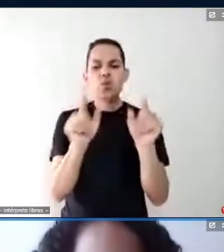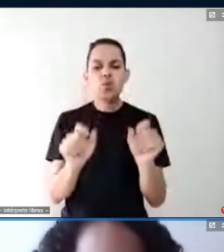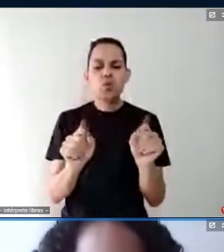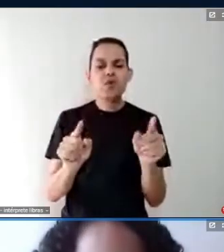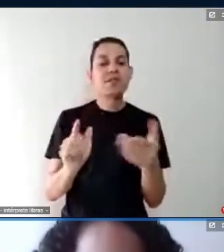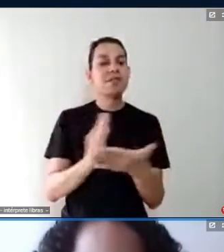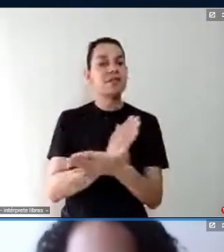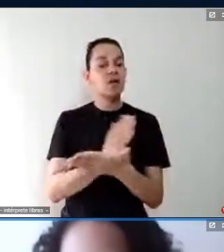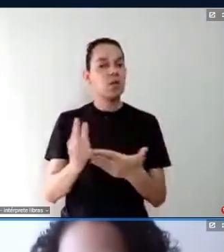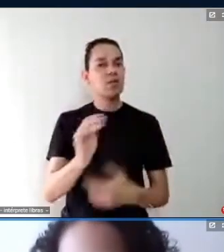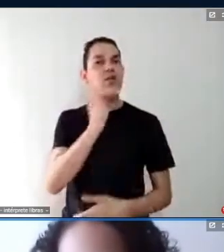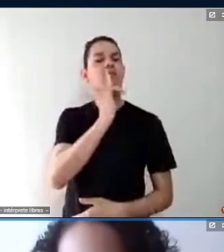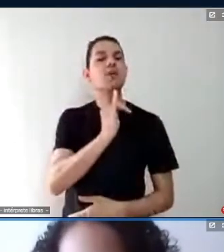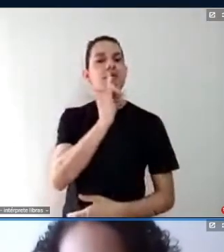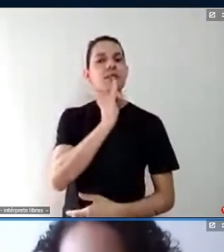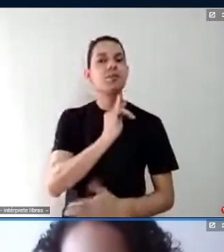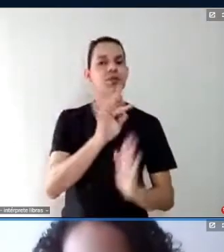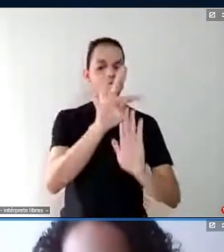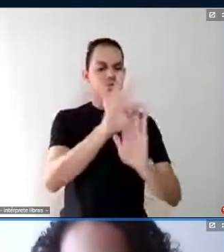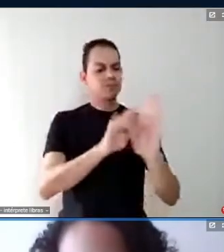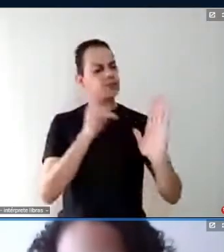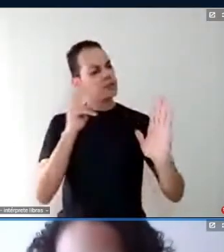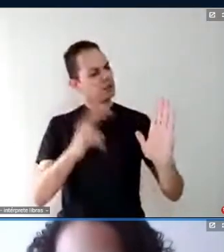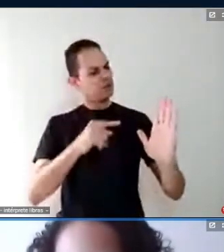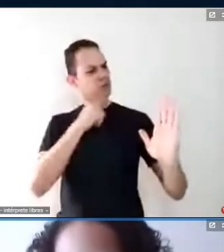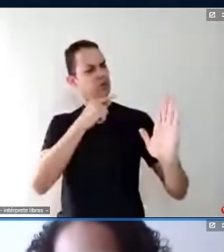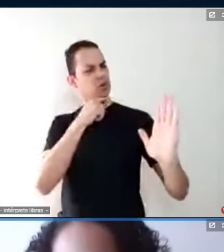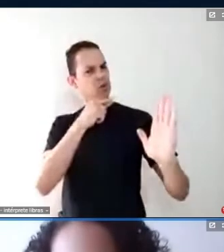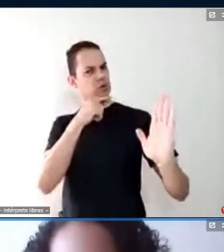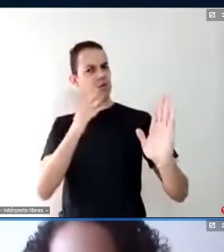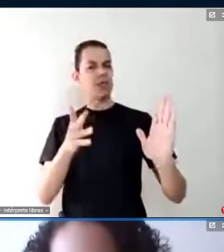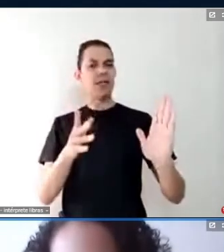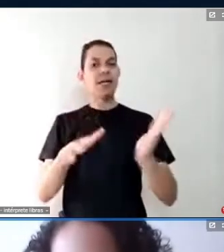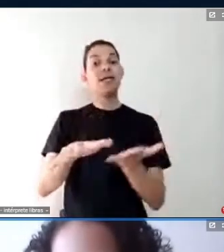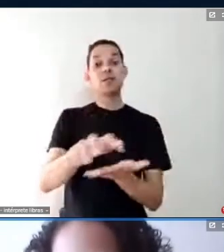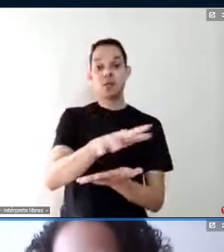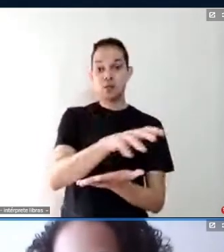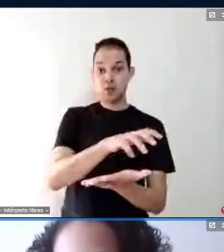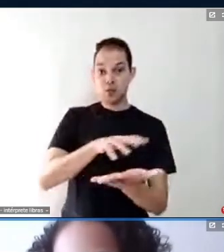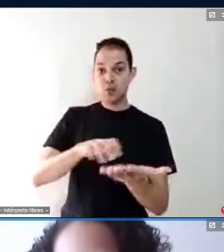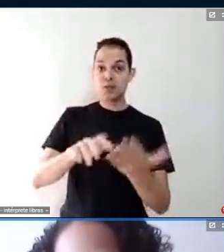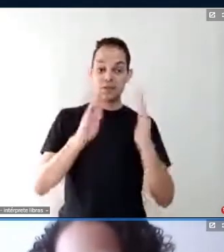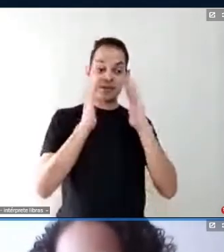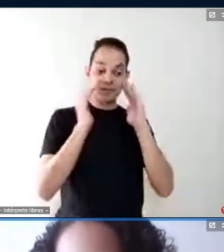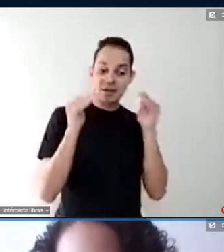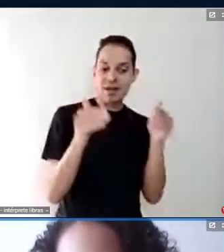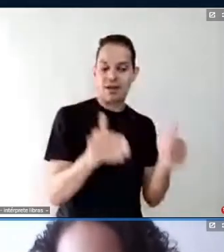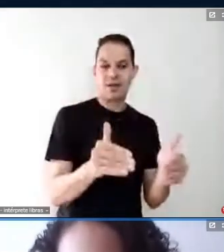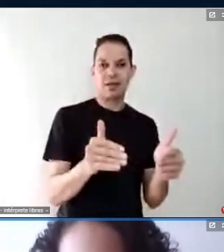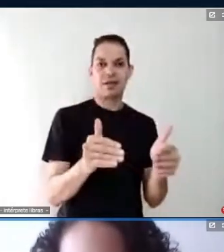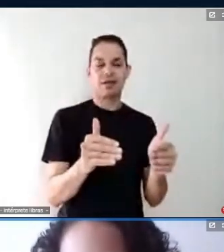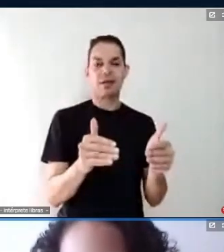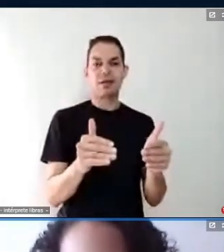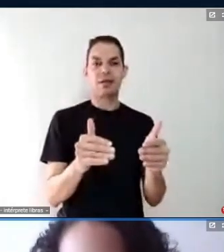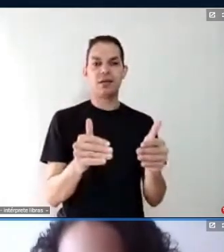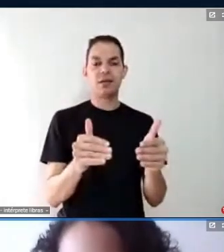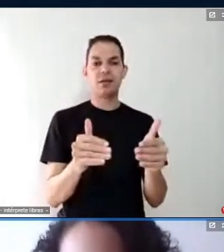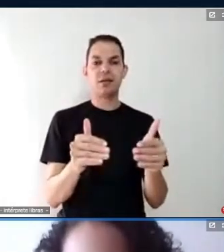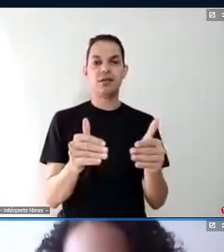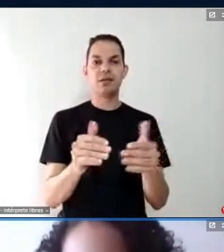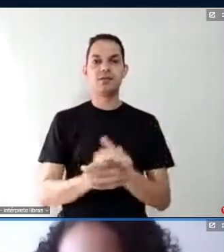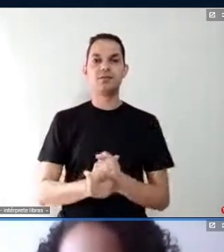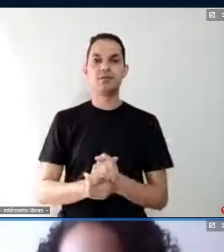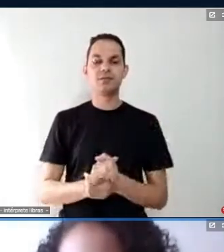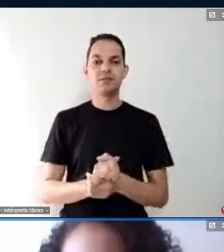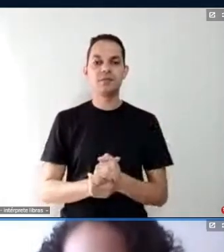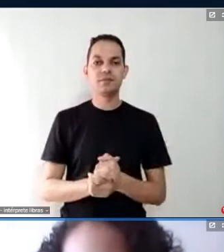Exemplo, e eu já vou focar praticamente quase só nos dados, assim, porque na primeira parte do referencial teórico e de outras